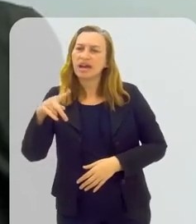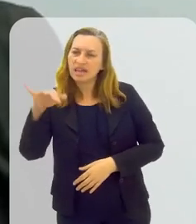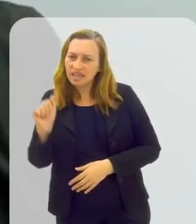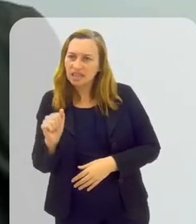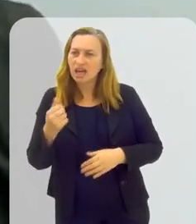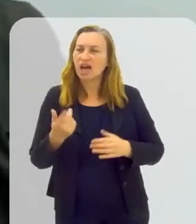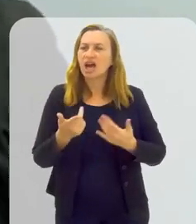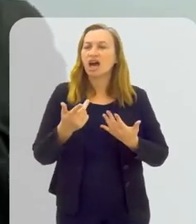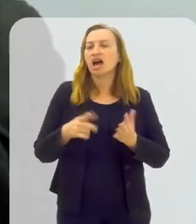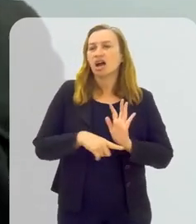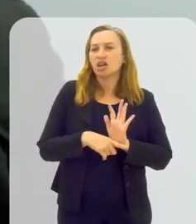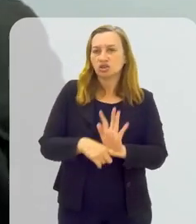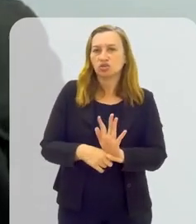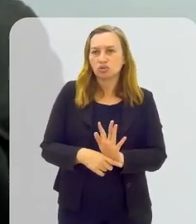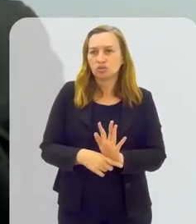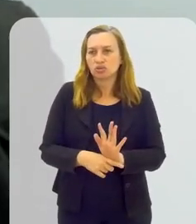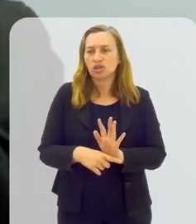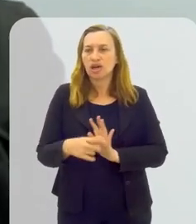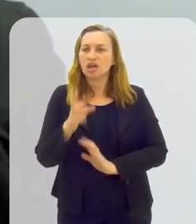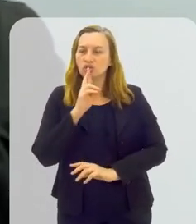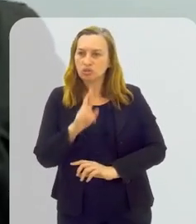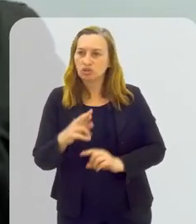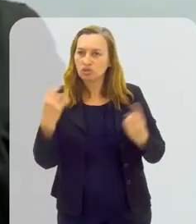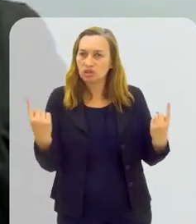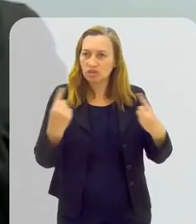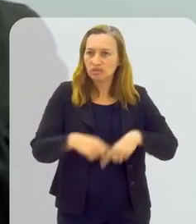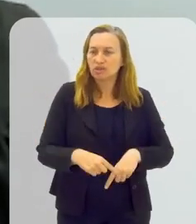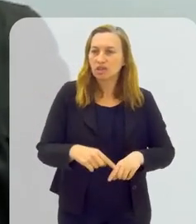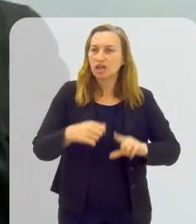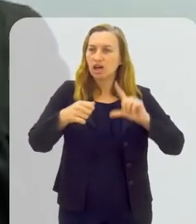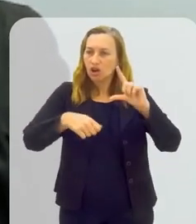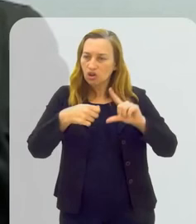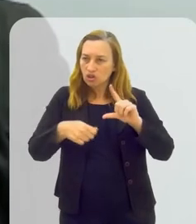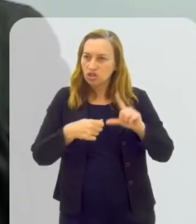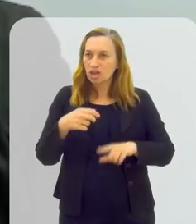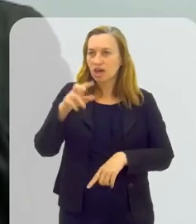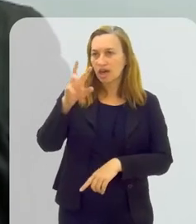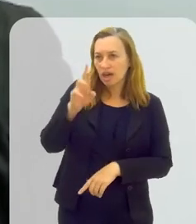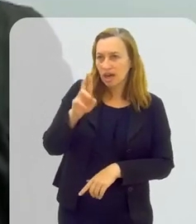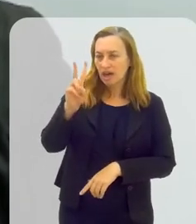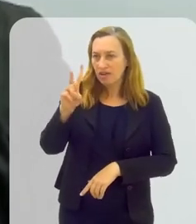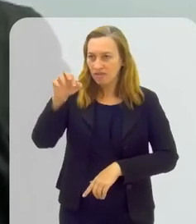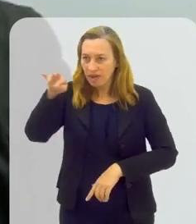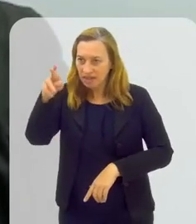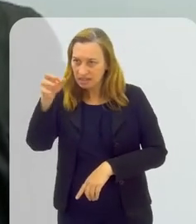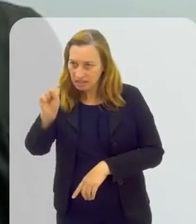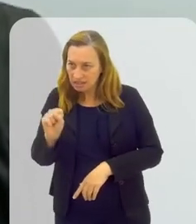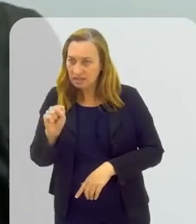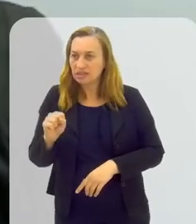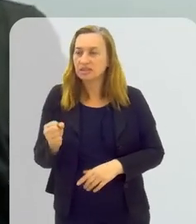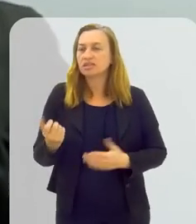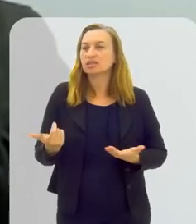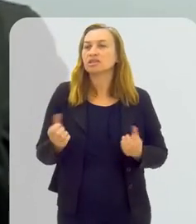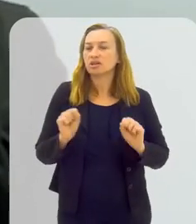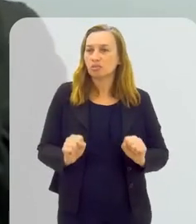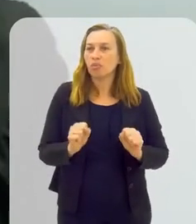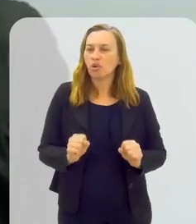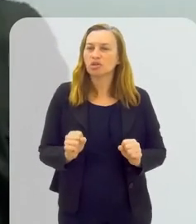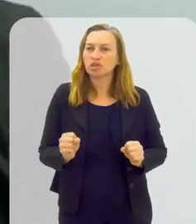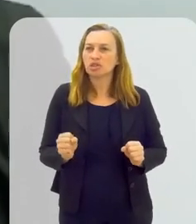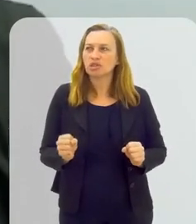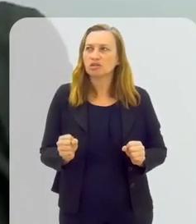essas máquinas ajudam a responder esse desafio da logística reversa uma vez que elas permitem né O que o consumidor possa